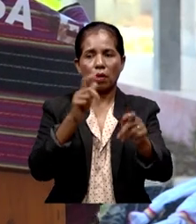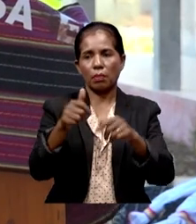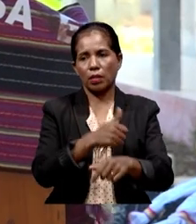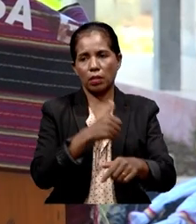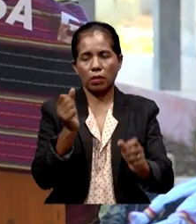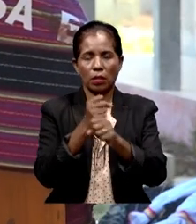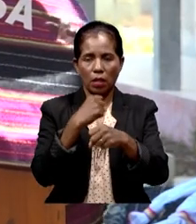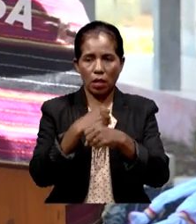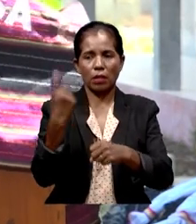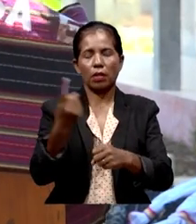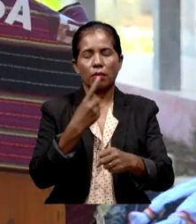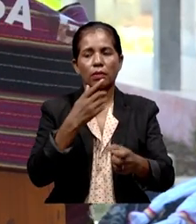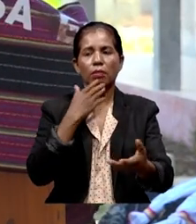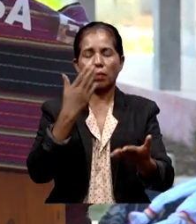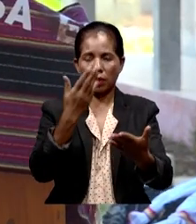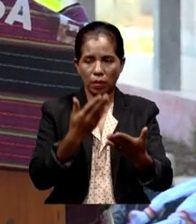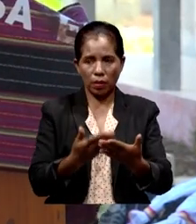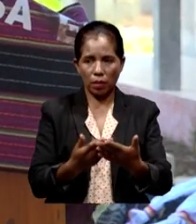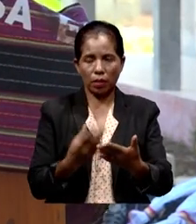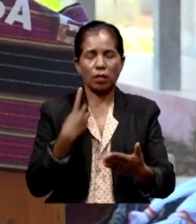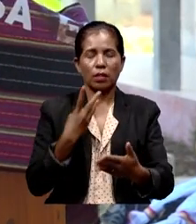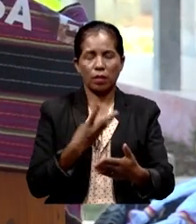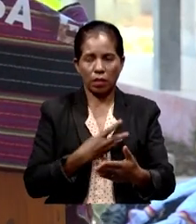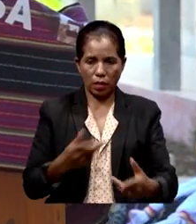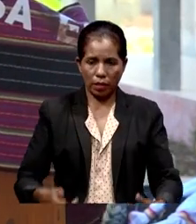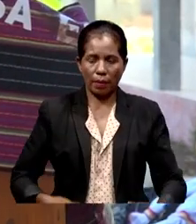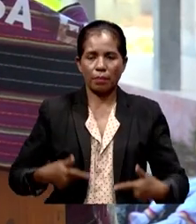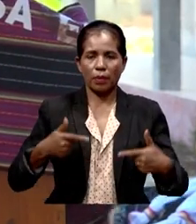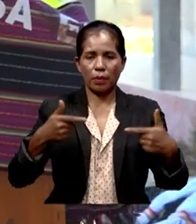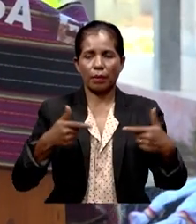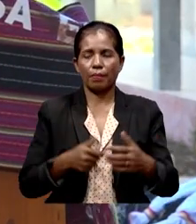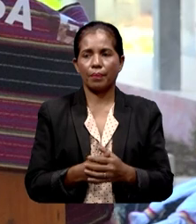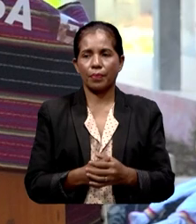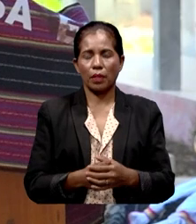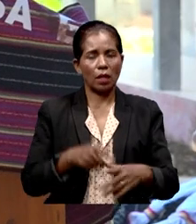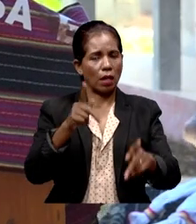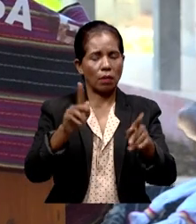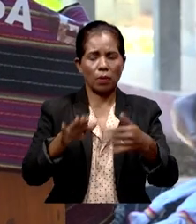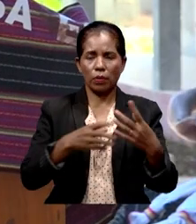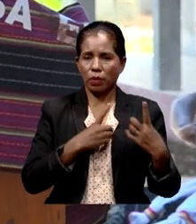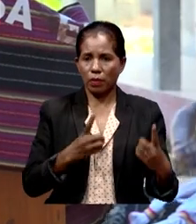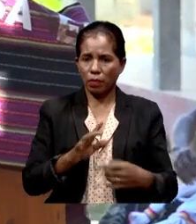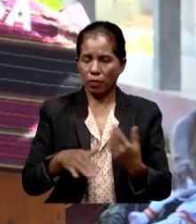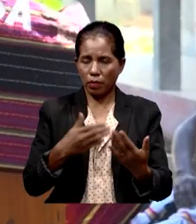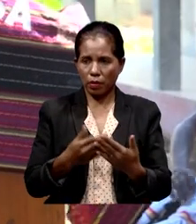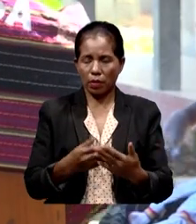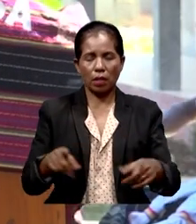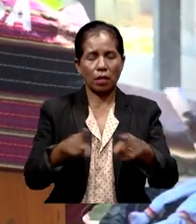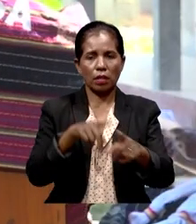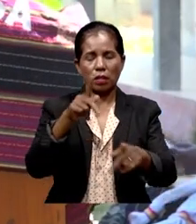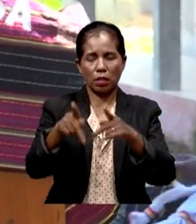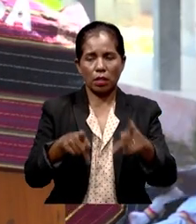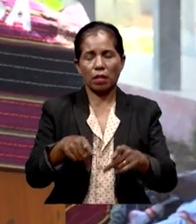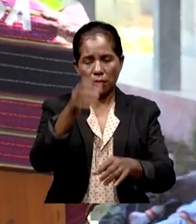na pati mo ku buat dia i ha ita ma ngoro. Serani roben sira ne duni, nudara ema serani